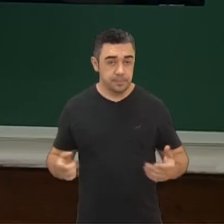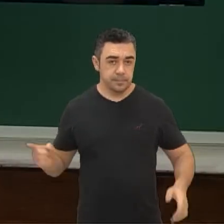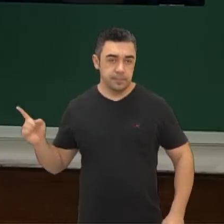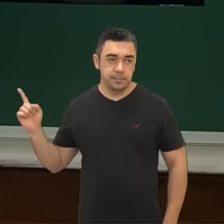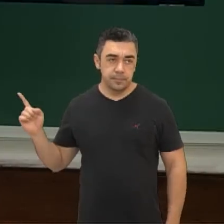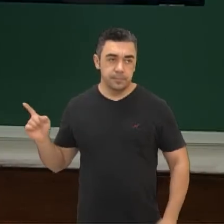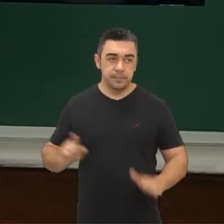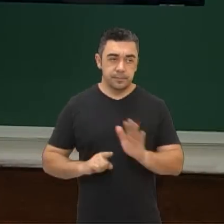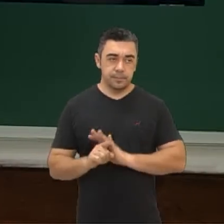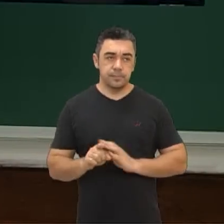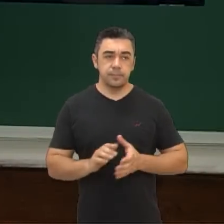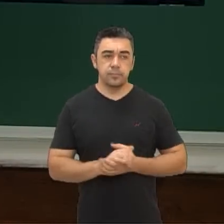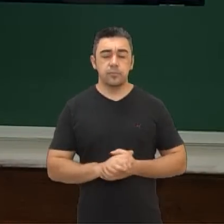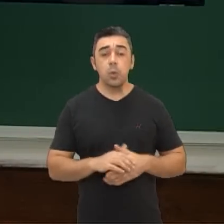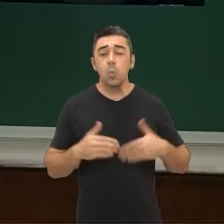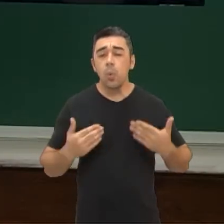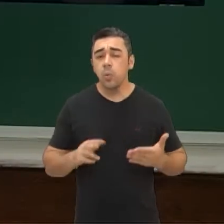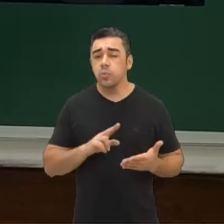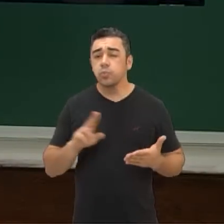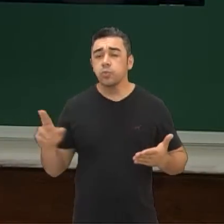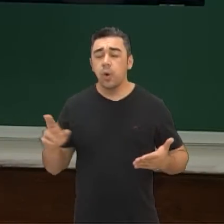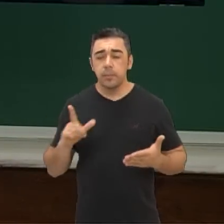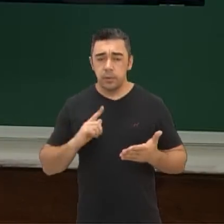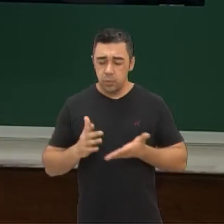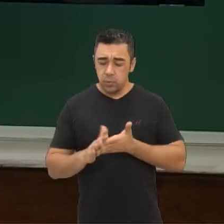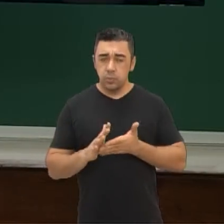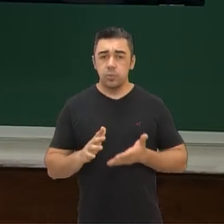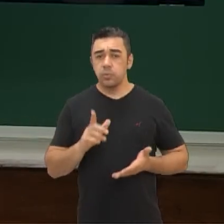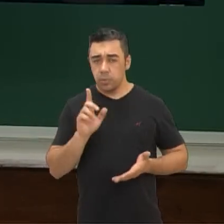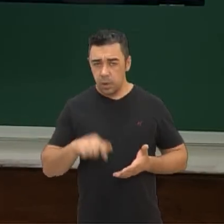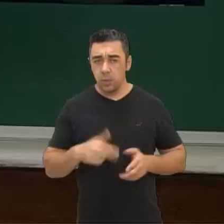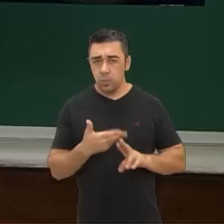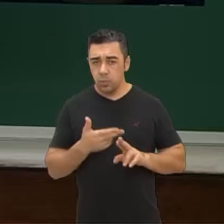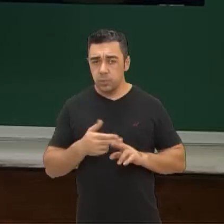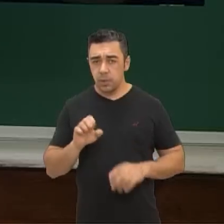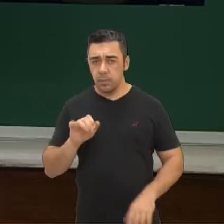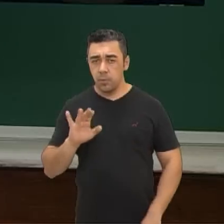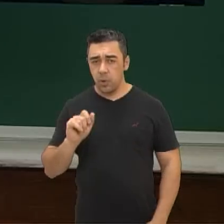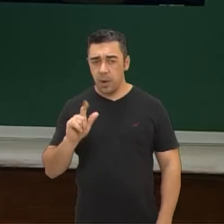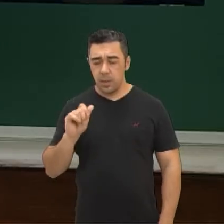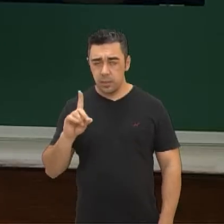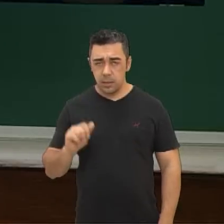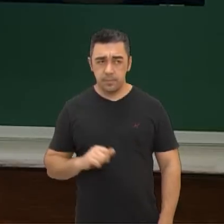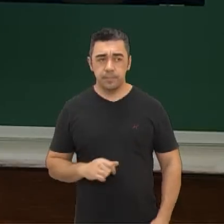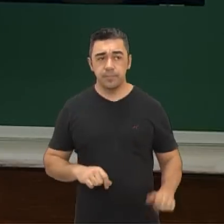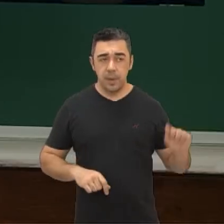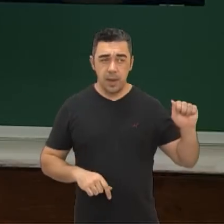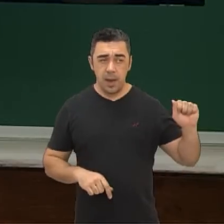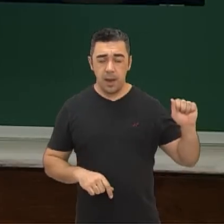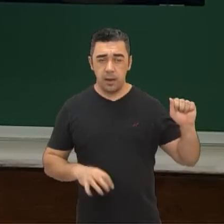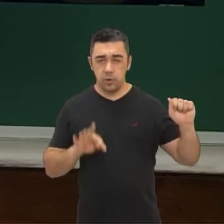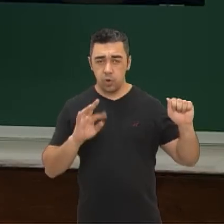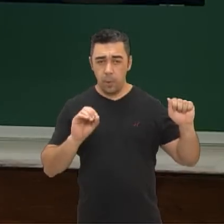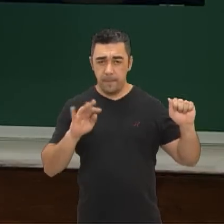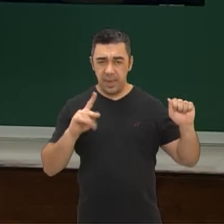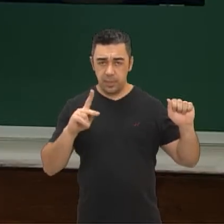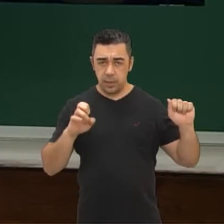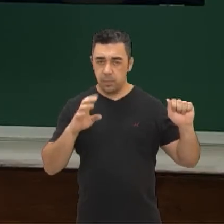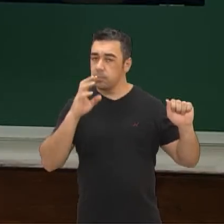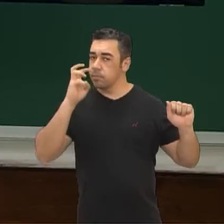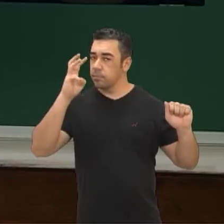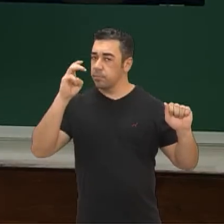responder ele. E aí o público também aplaude e tal. Essa é uma parte bem legal. A embolada é uma